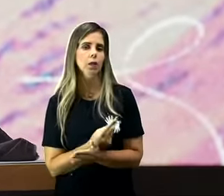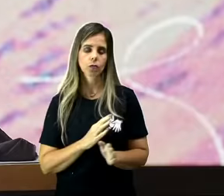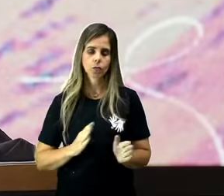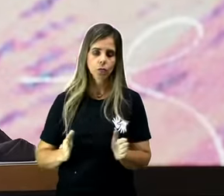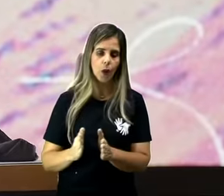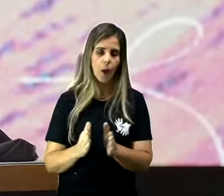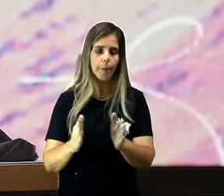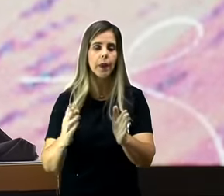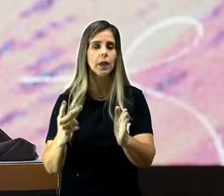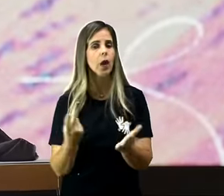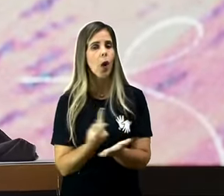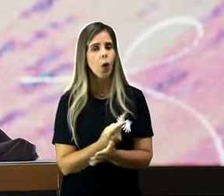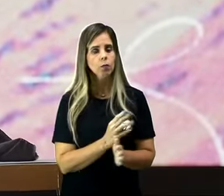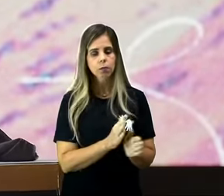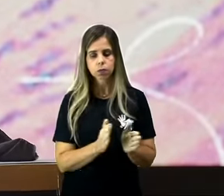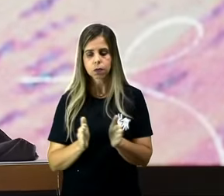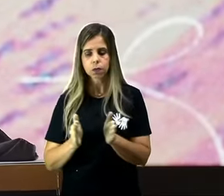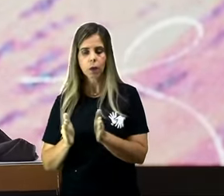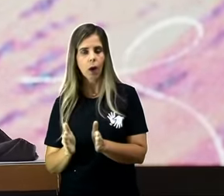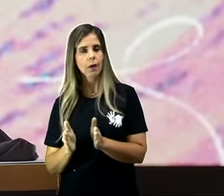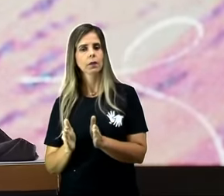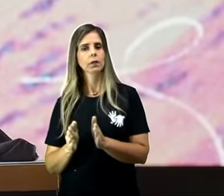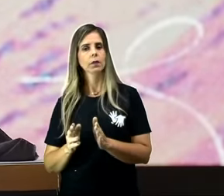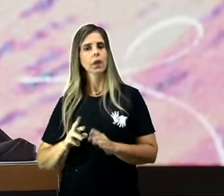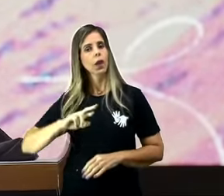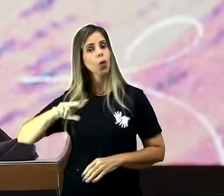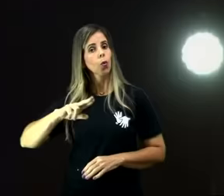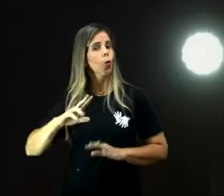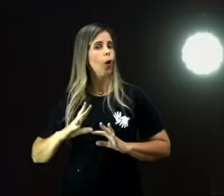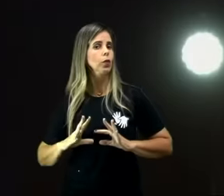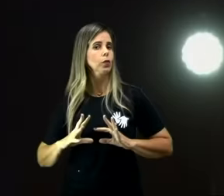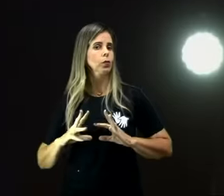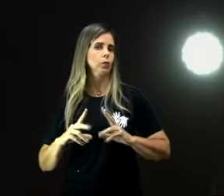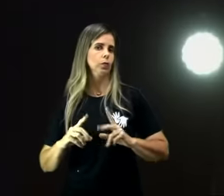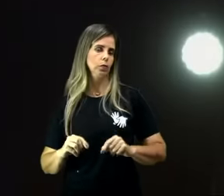acontece no meio? Não é tudo, tudo é o destino.